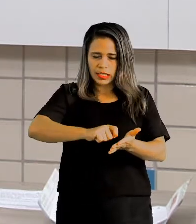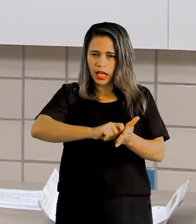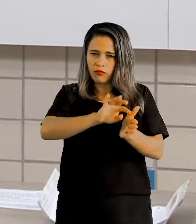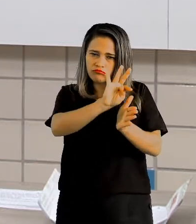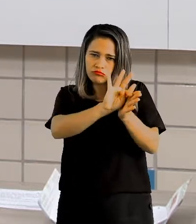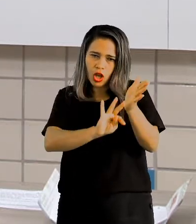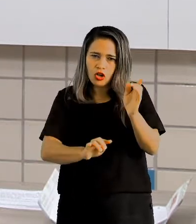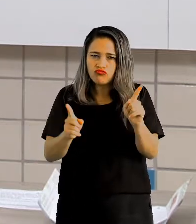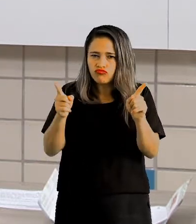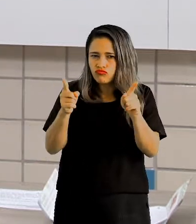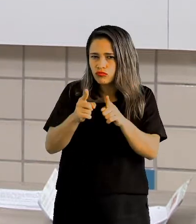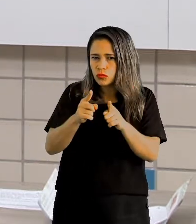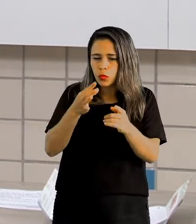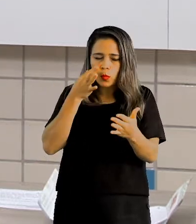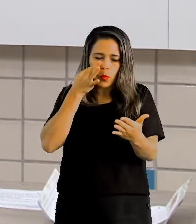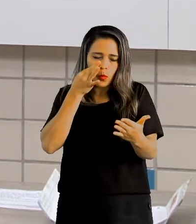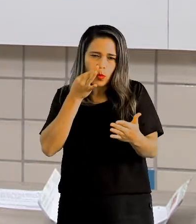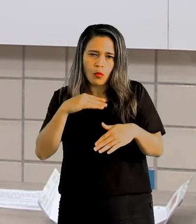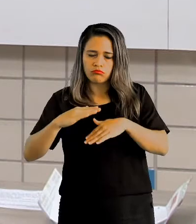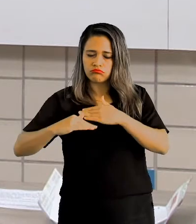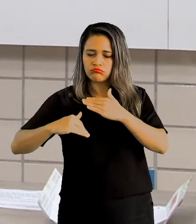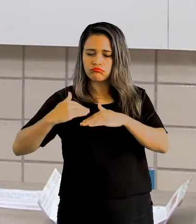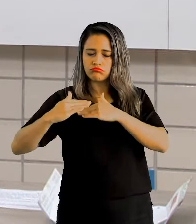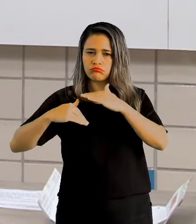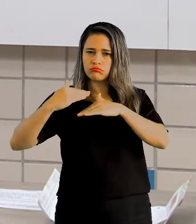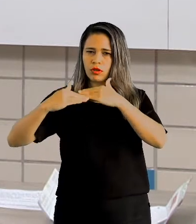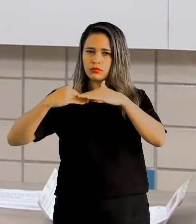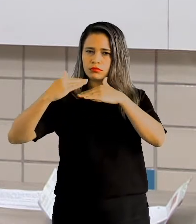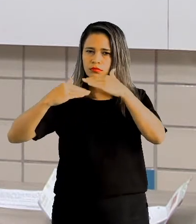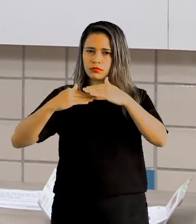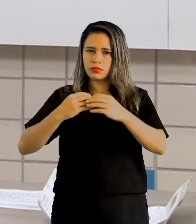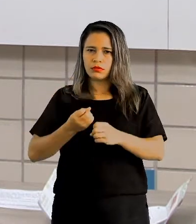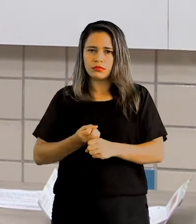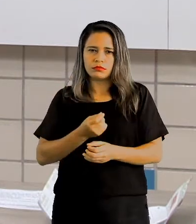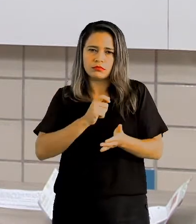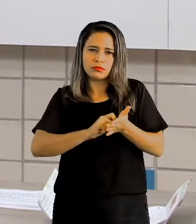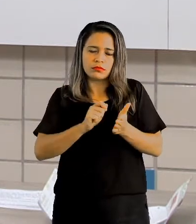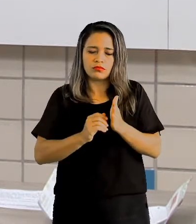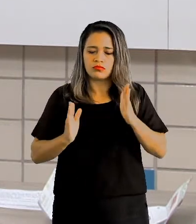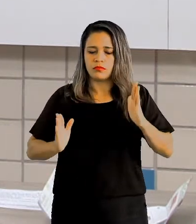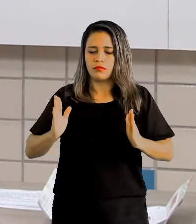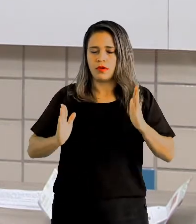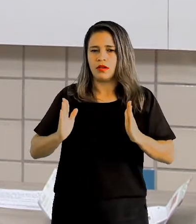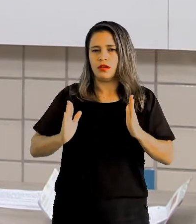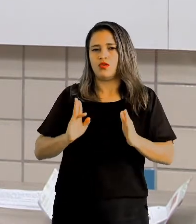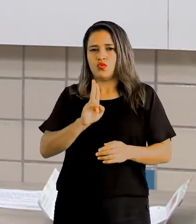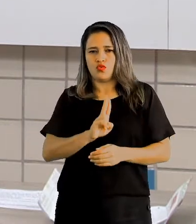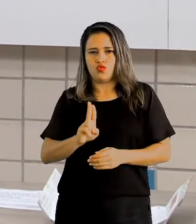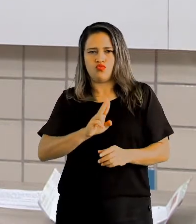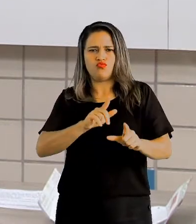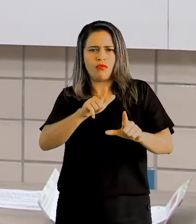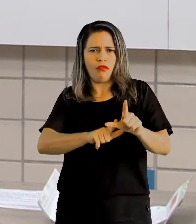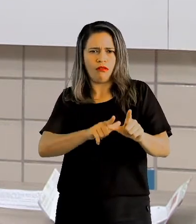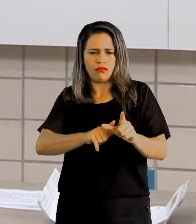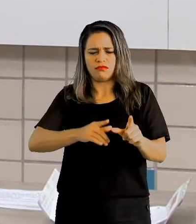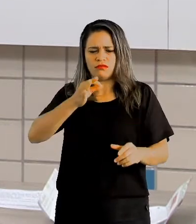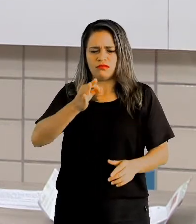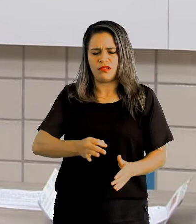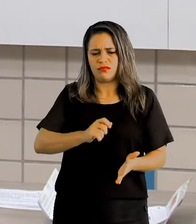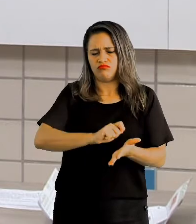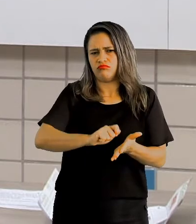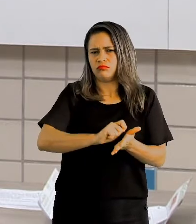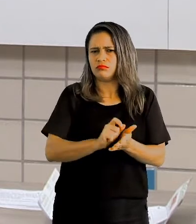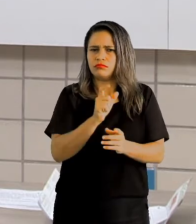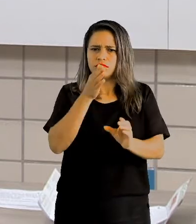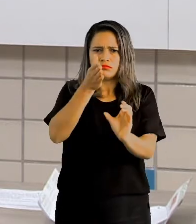texto, observando o processo de construção da escrita, espaçamento, o uso das letras corretamente, o uso das sílabas para